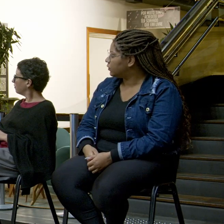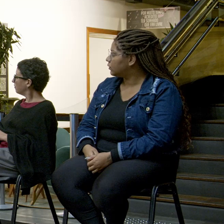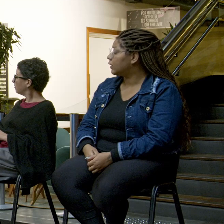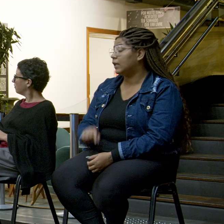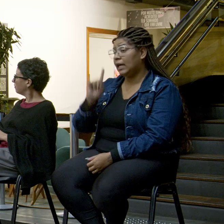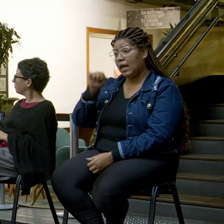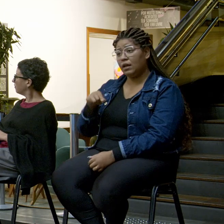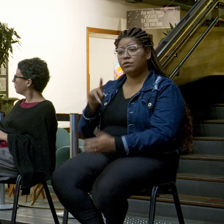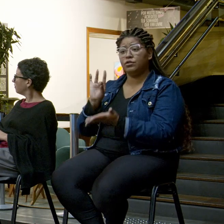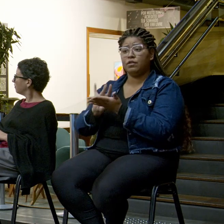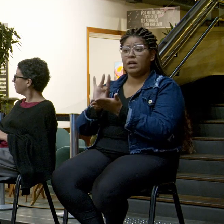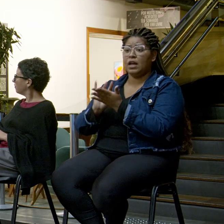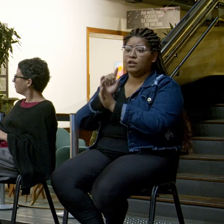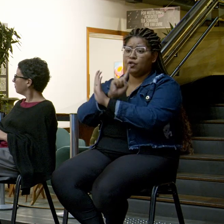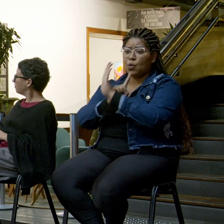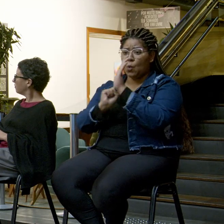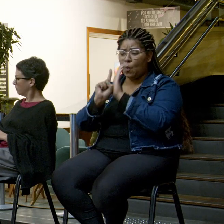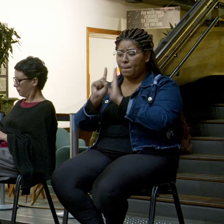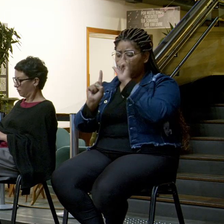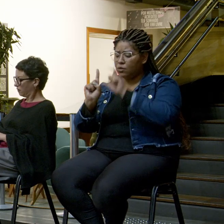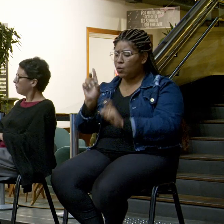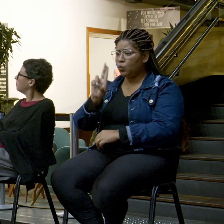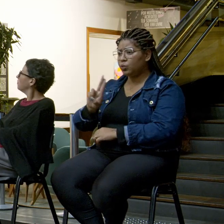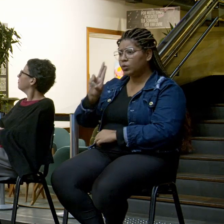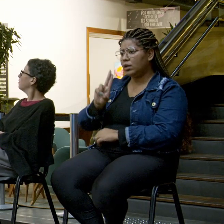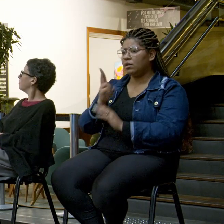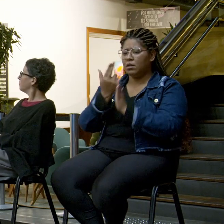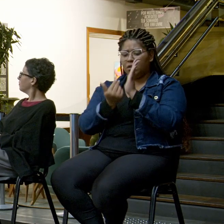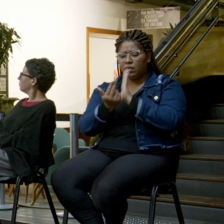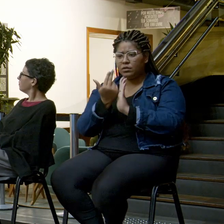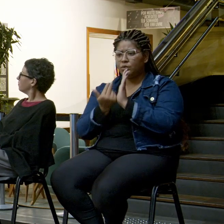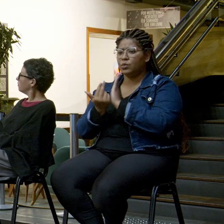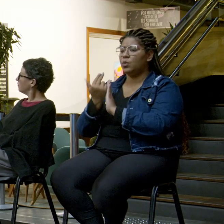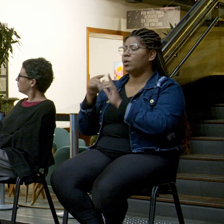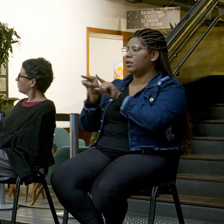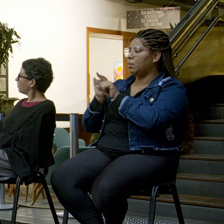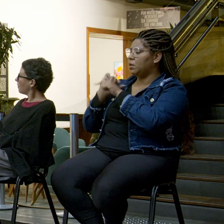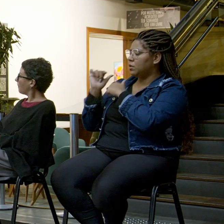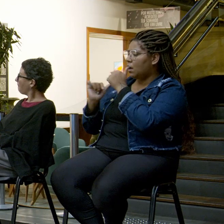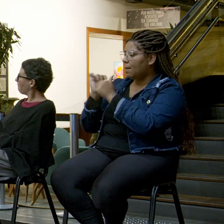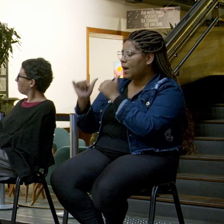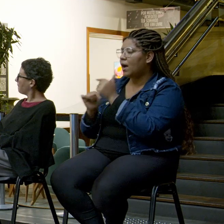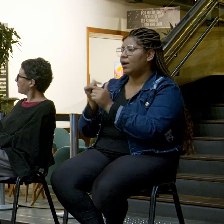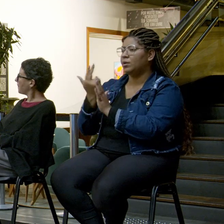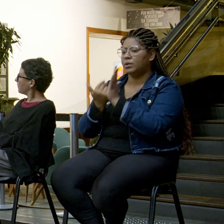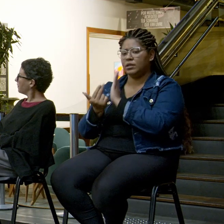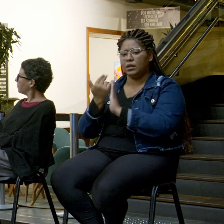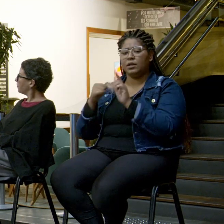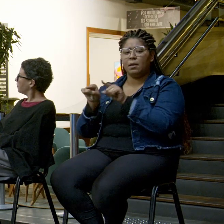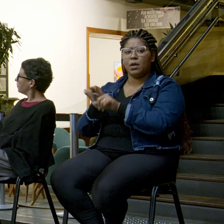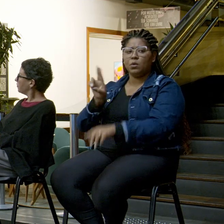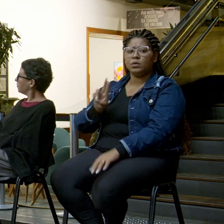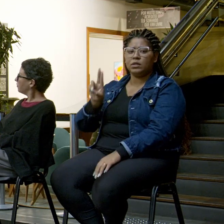personagem mesmo, né, como um guia. Então, nas costuras, nos desenhos, nos trabalhos, e muito ligado à